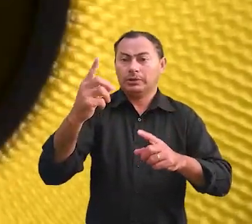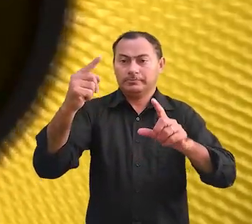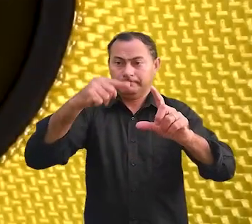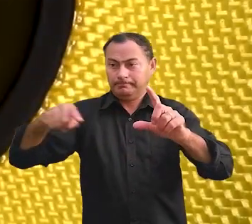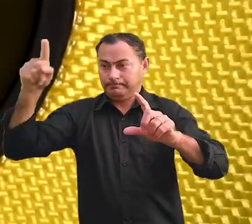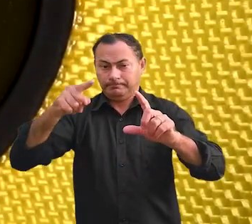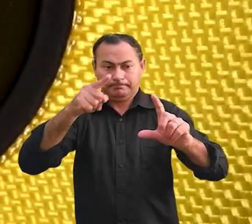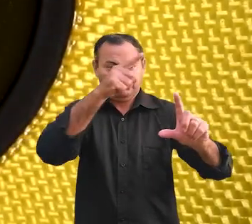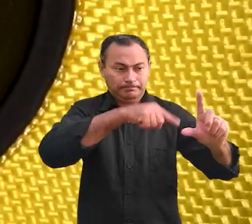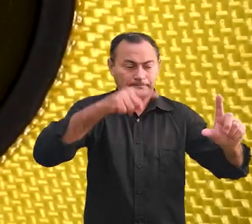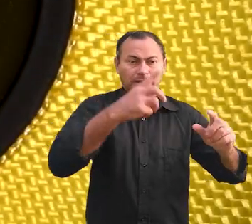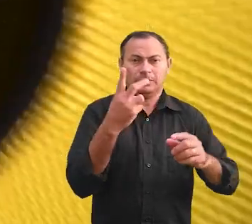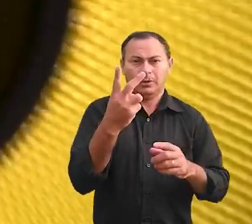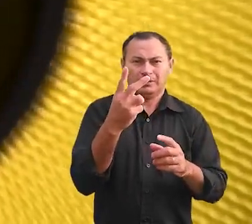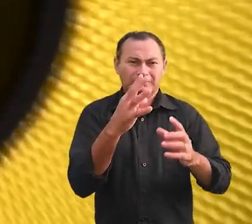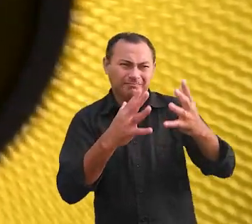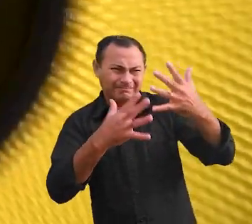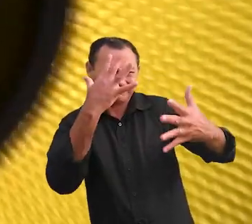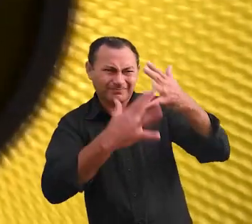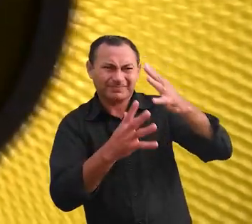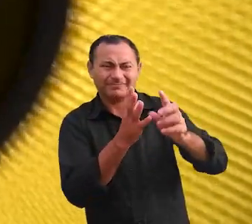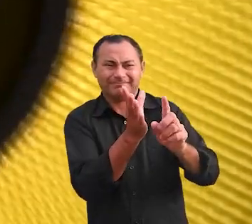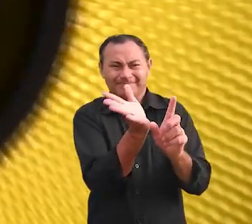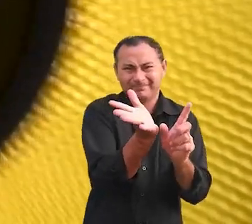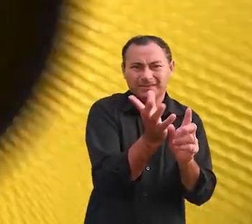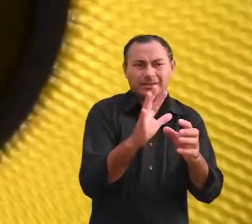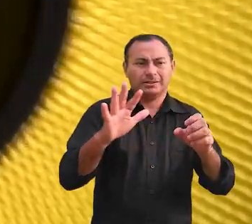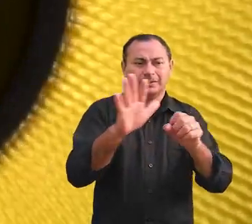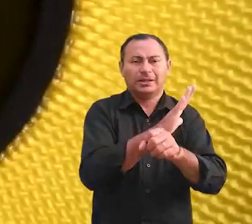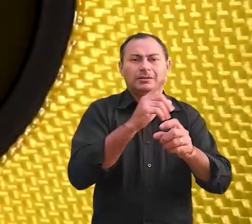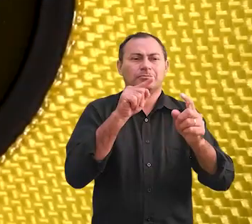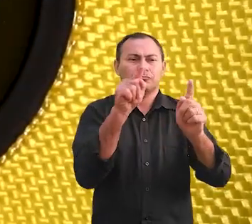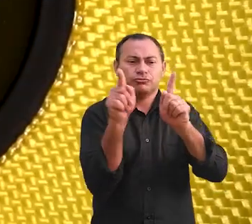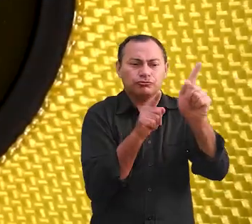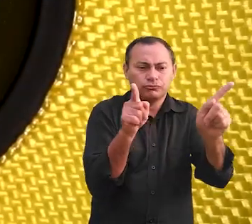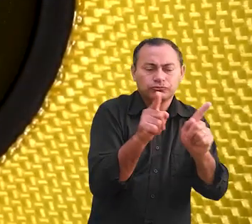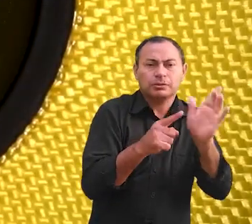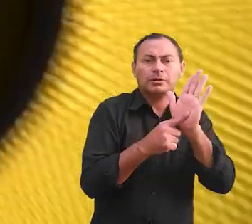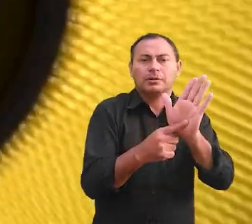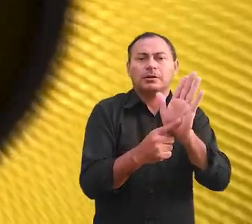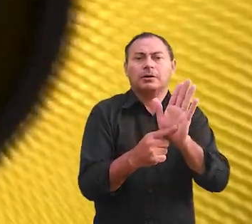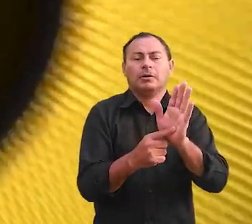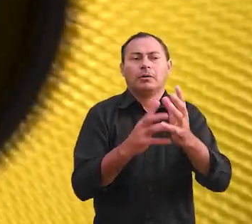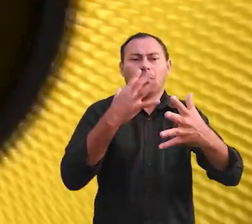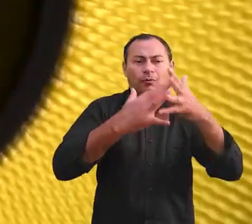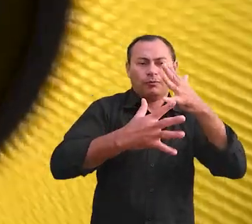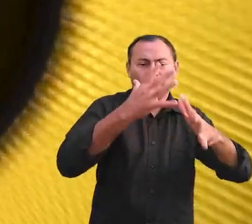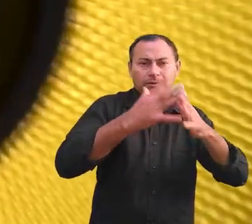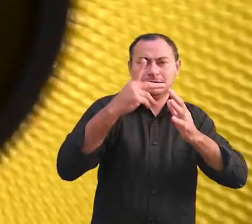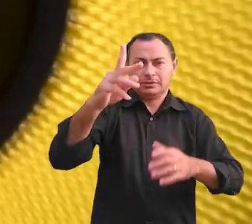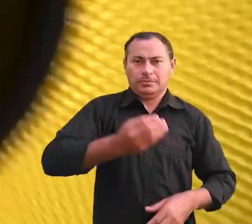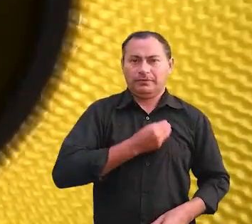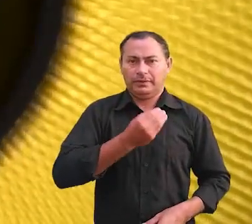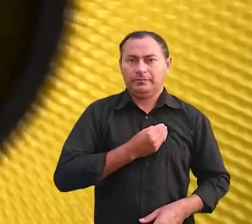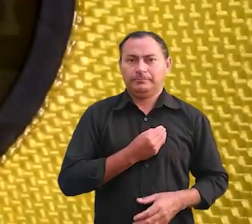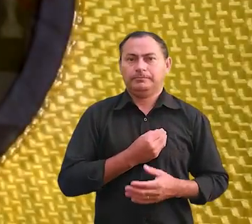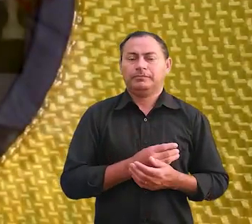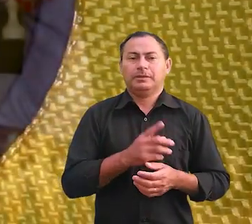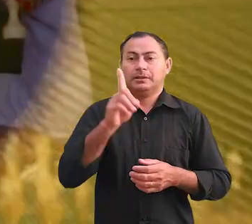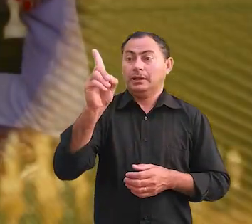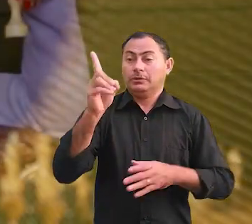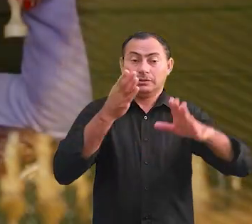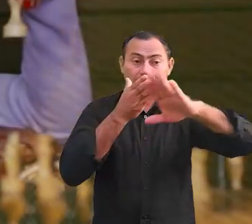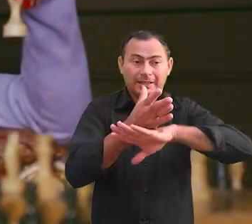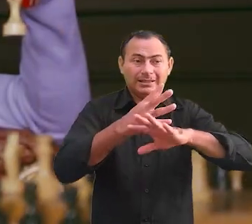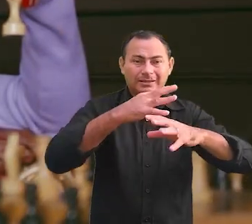círculos o primeiro círculo está meio confuso e desordenado cheio de pontinhos que representam a confusão da sua